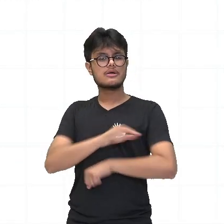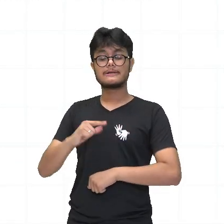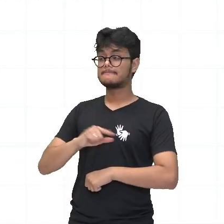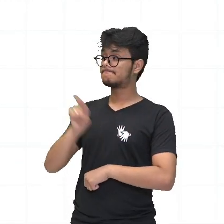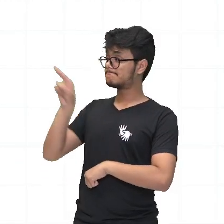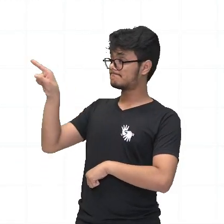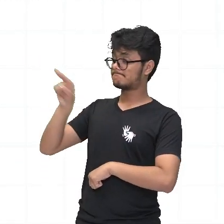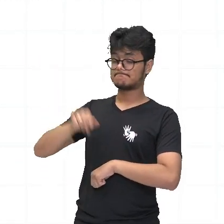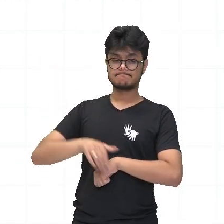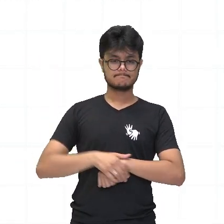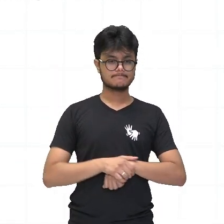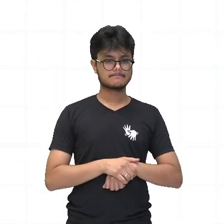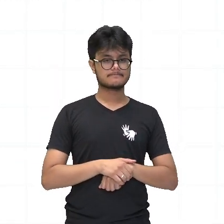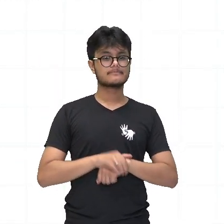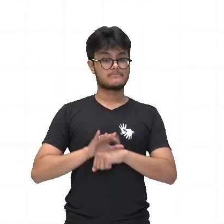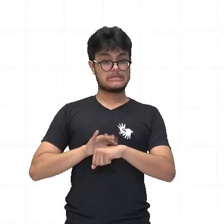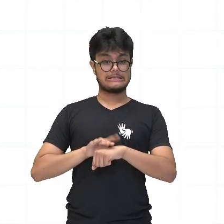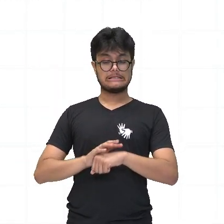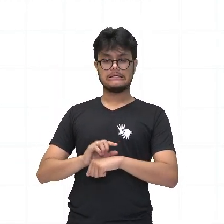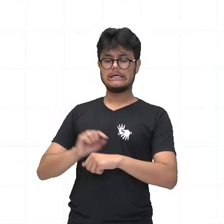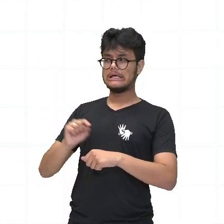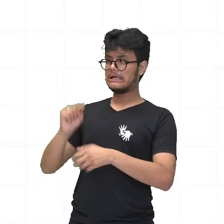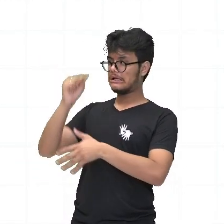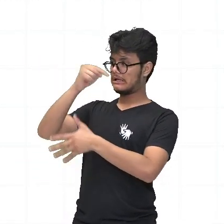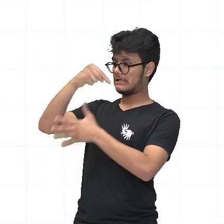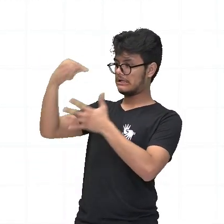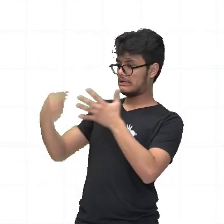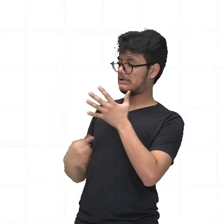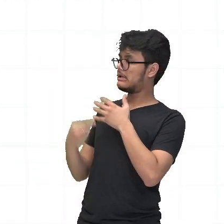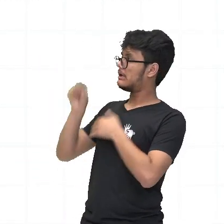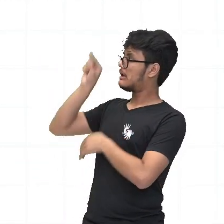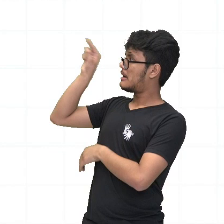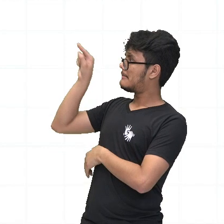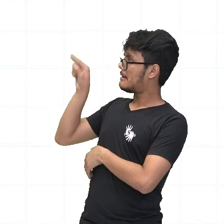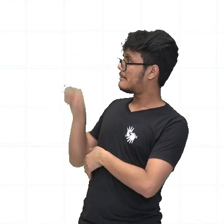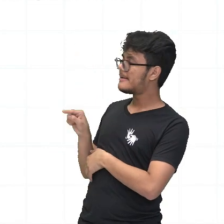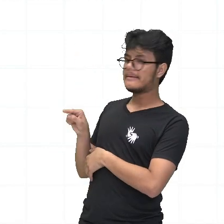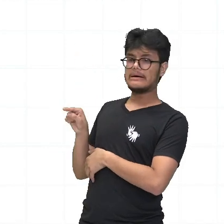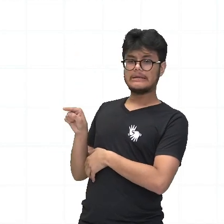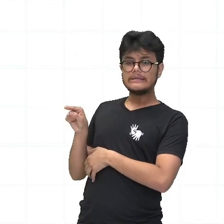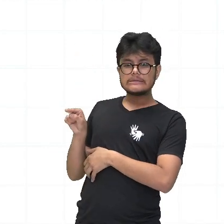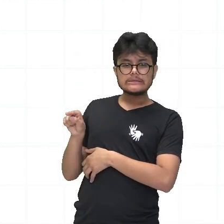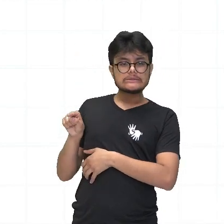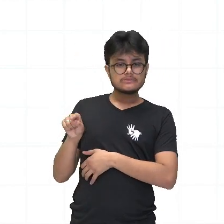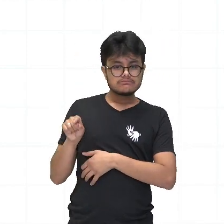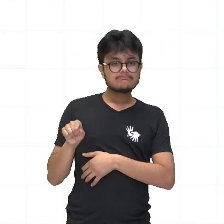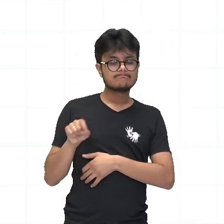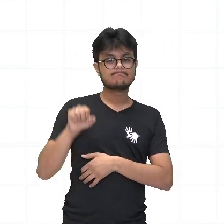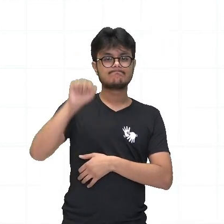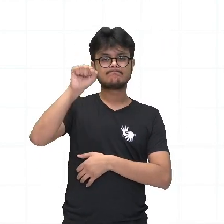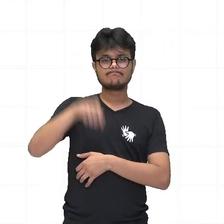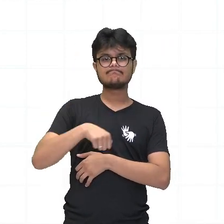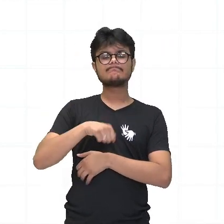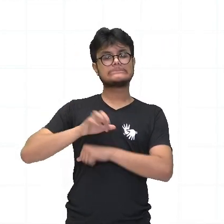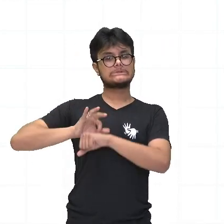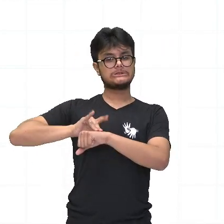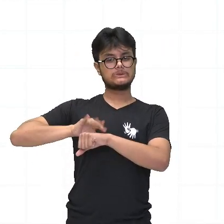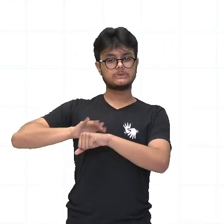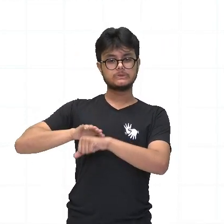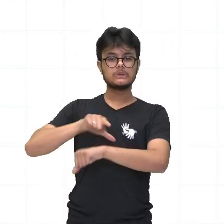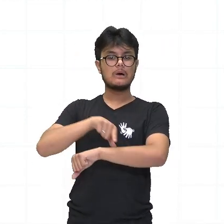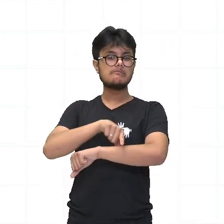mosquitos e aí a gente entra no carrapato, que é um aracnídeo, né? Um artrópode. E aí também tem várias doenças relacionadas